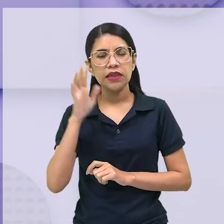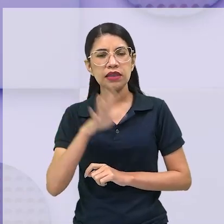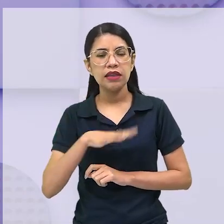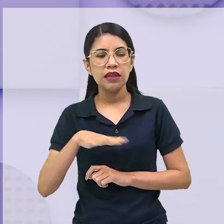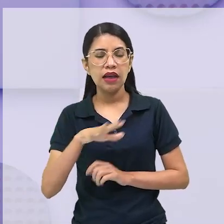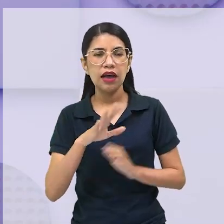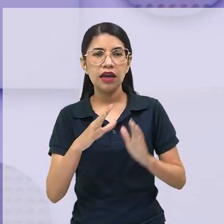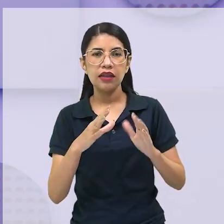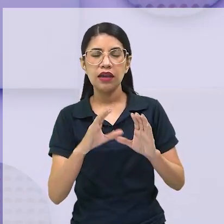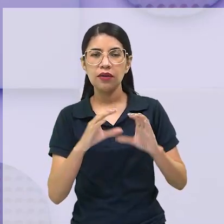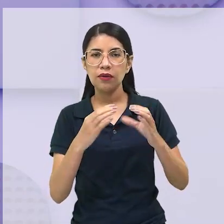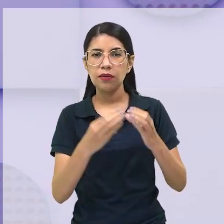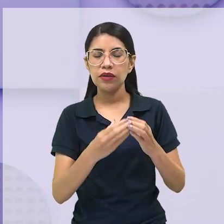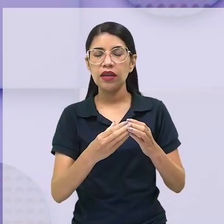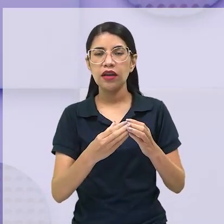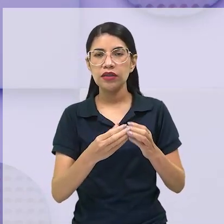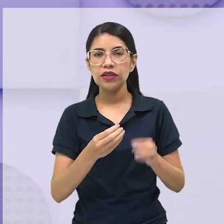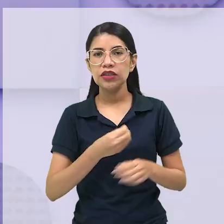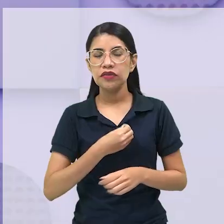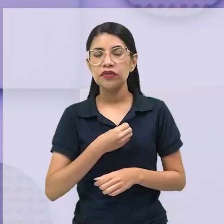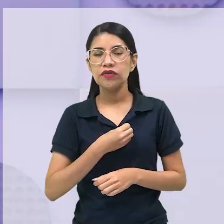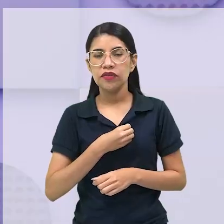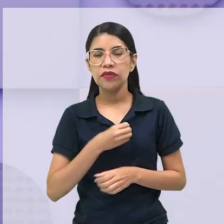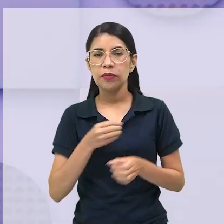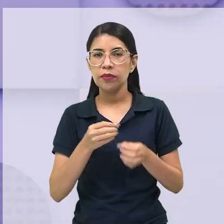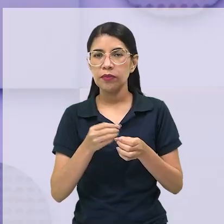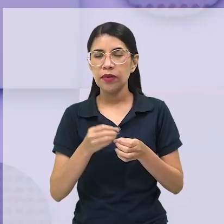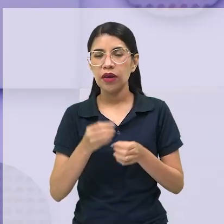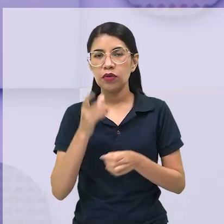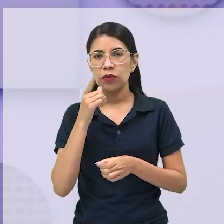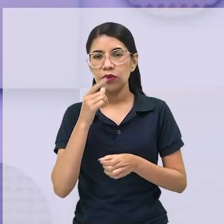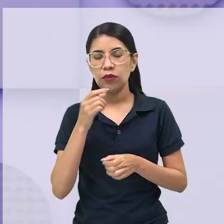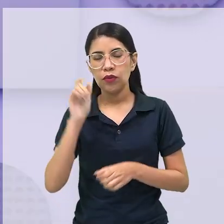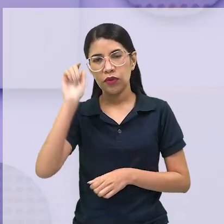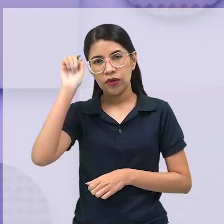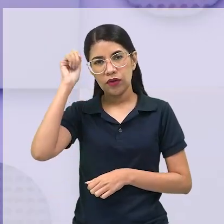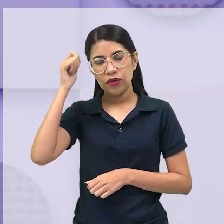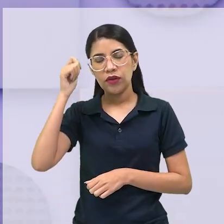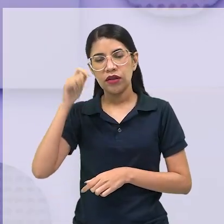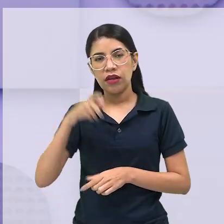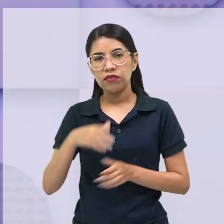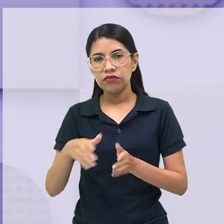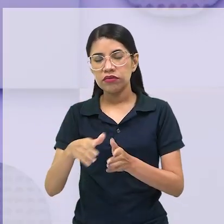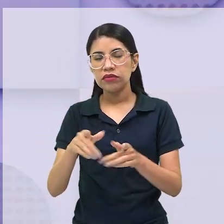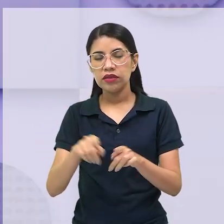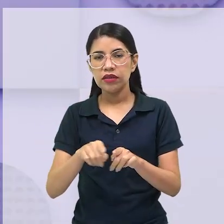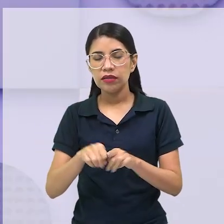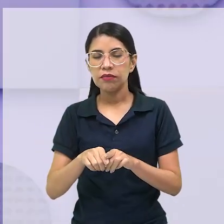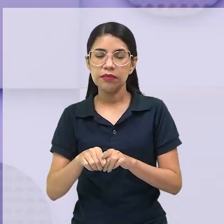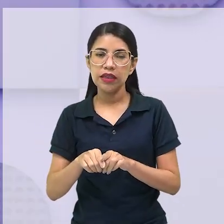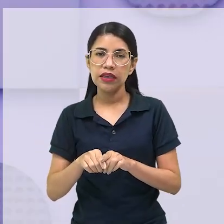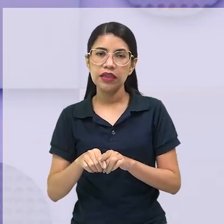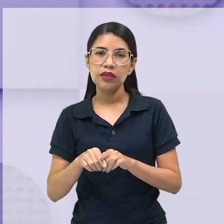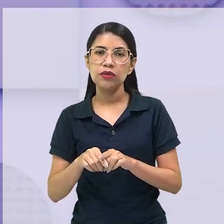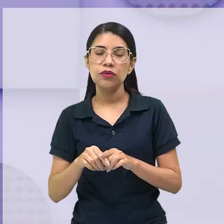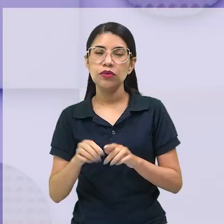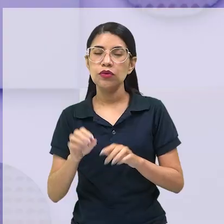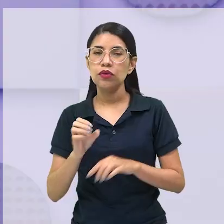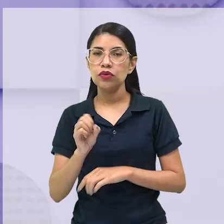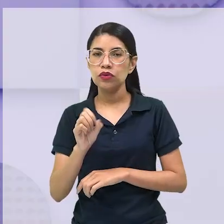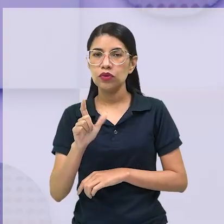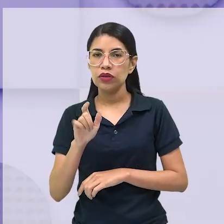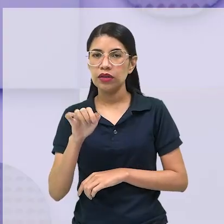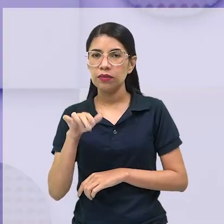na beira do Rio Negro, Solimões, né? Que muitas das vezes tem uma antena de transmissão